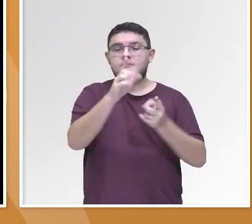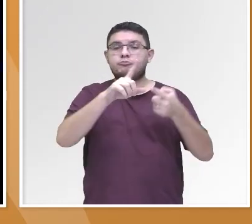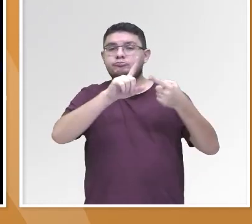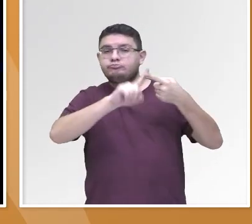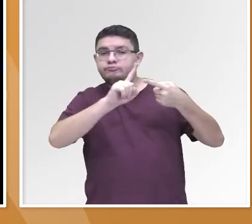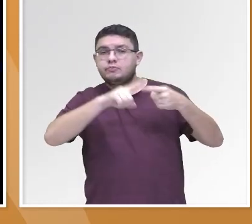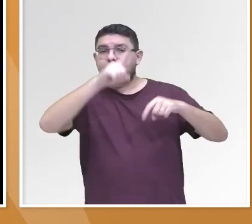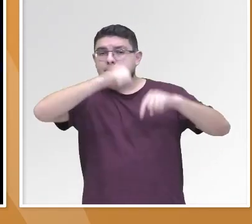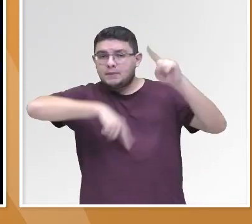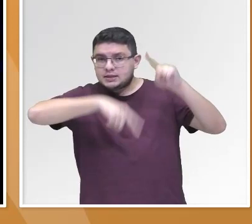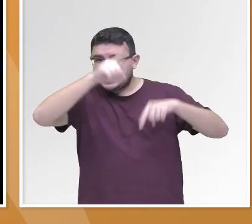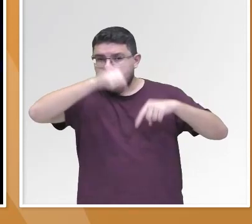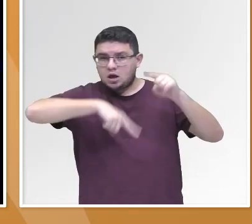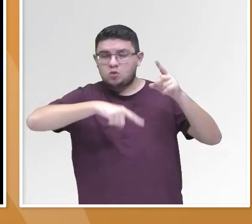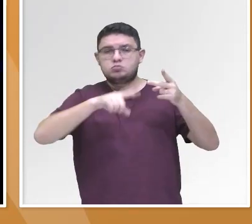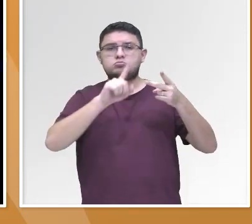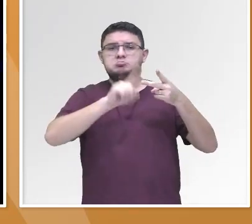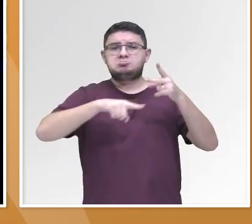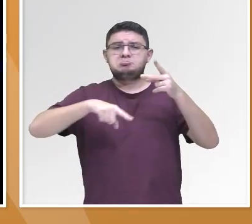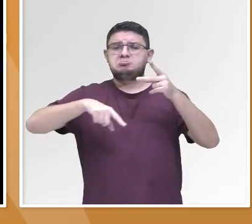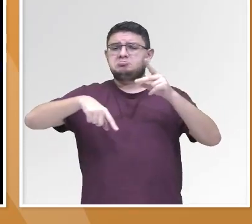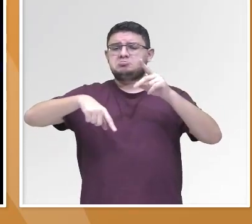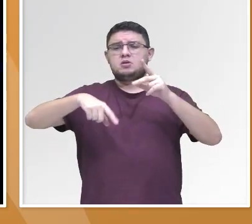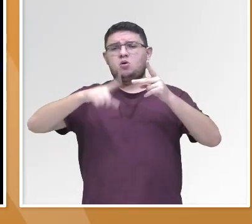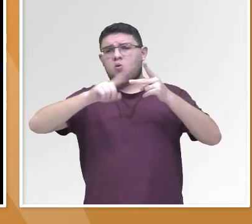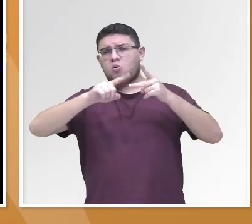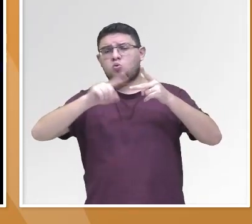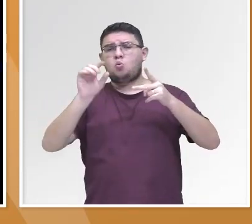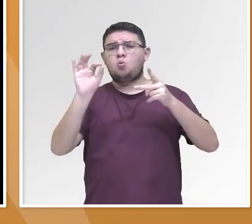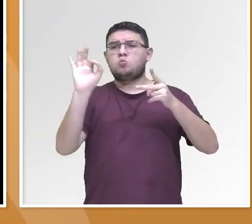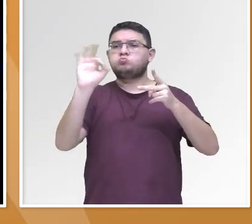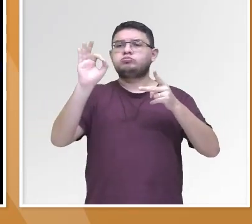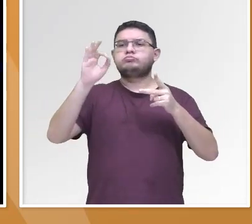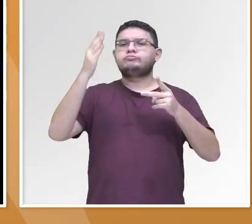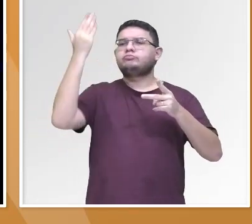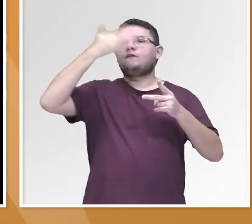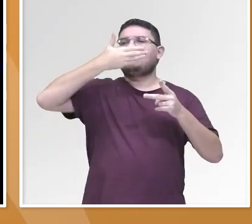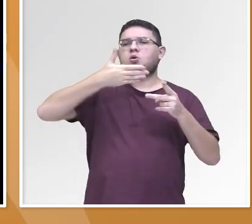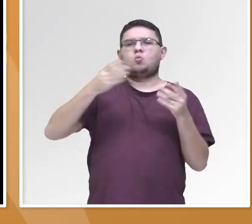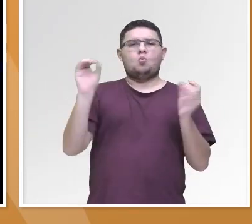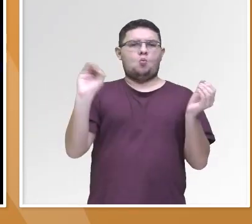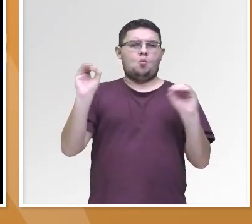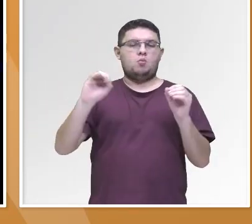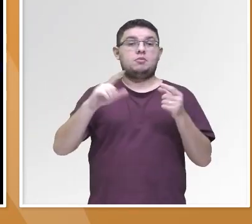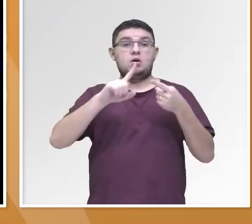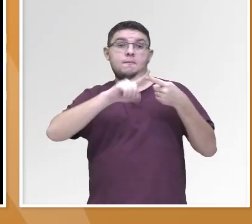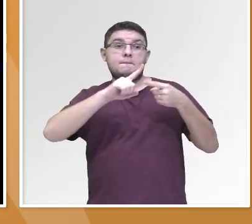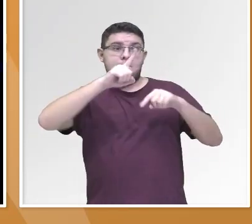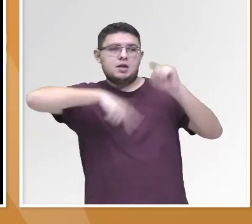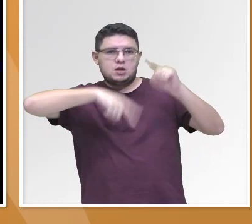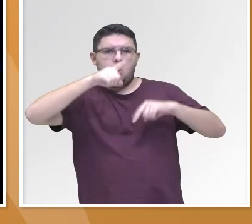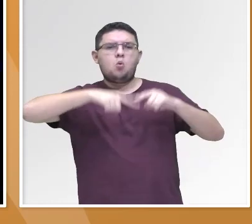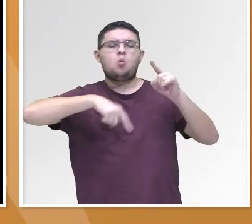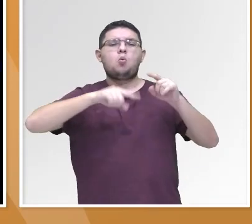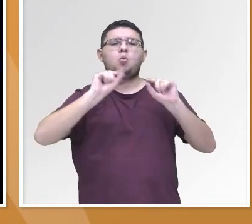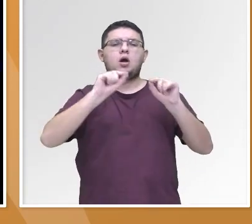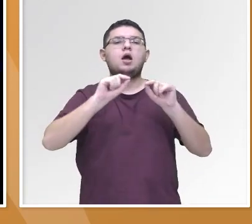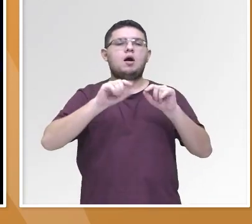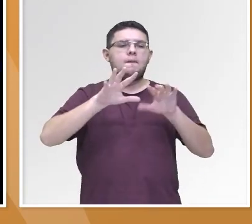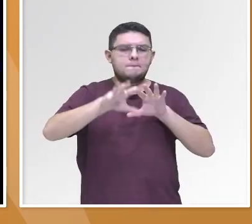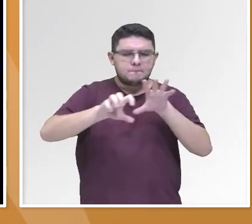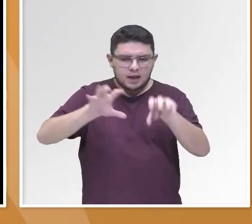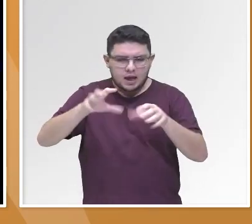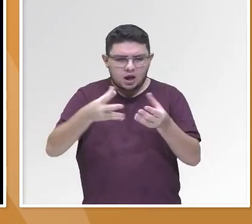material e a cultura imaterial. O que é a cultura material? É aquilo que é palpável, que é tangível, que a